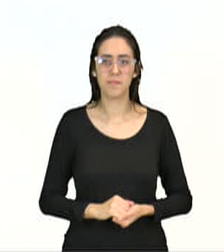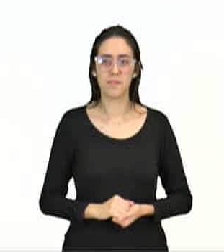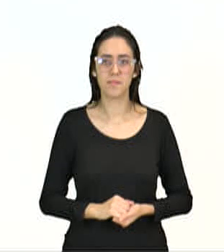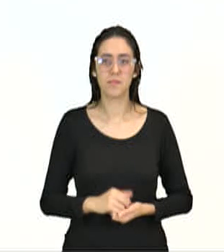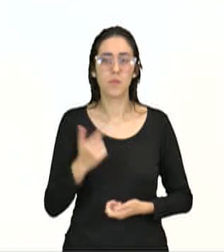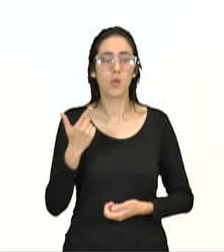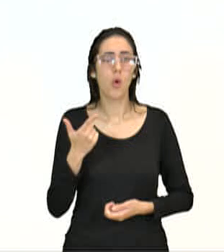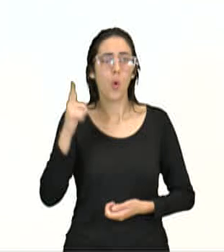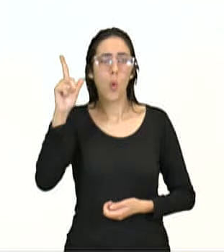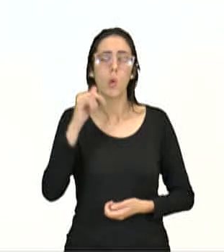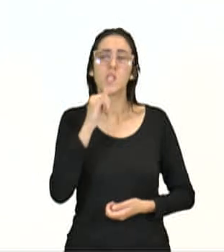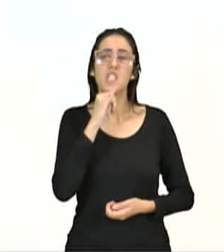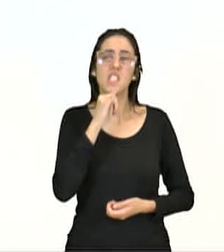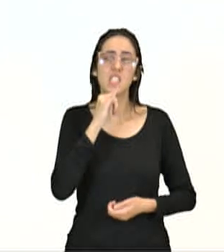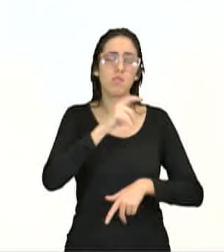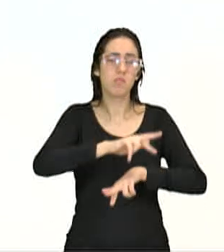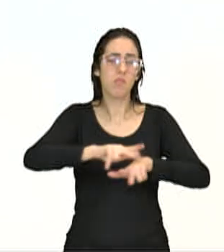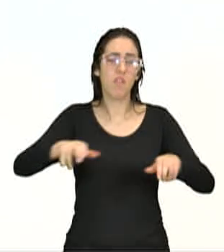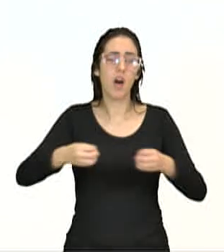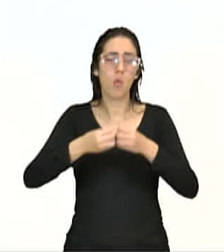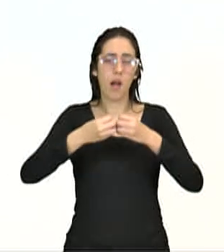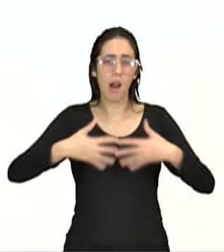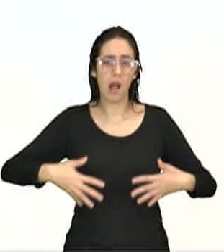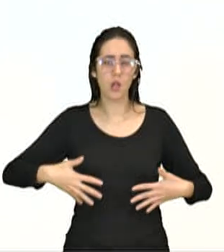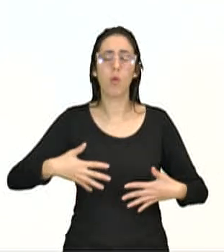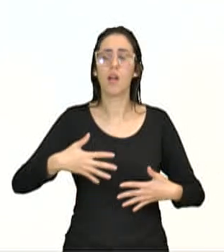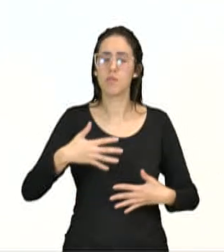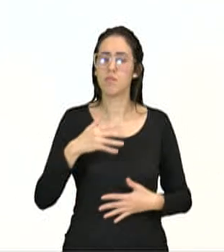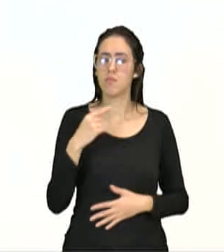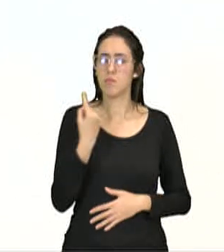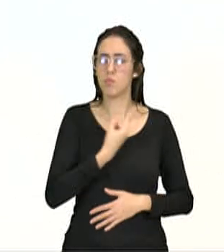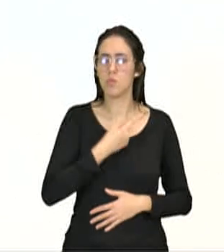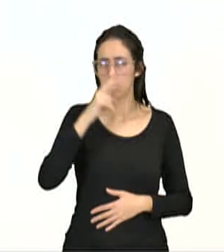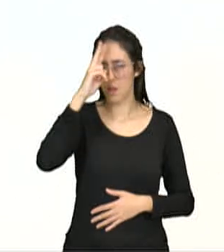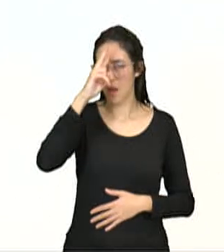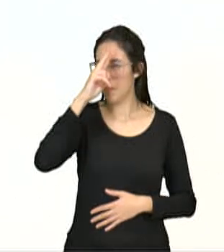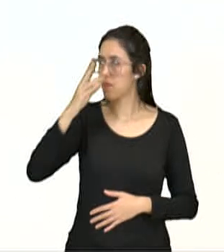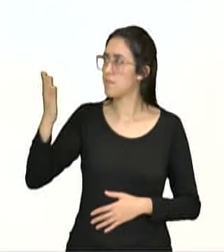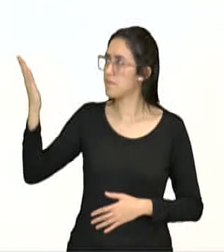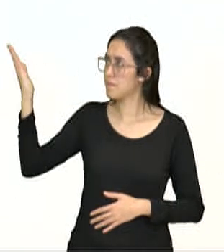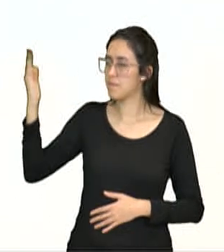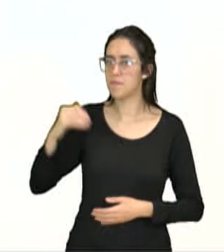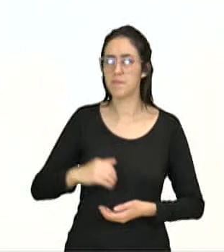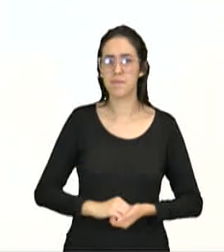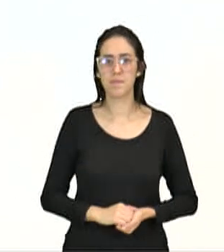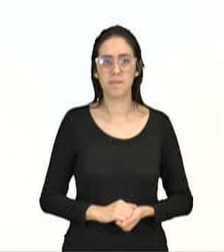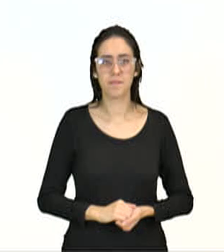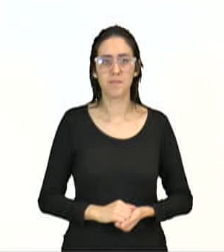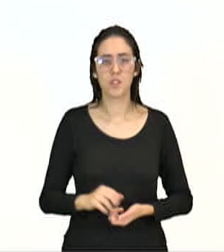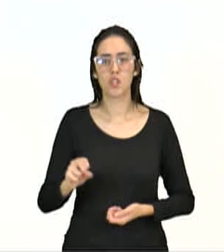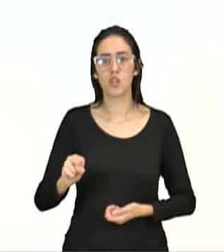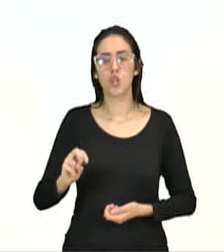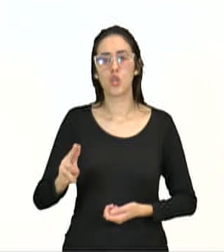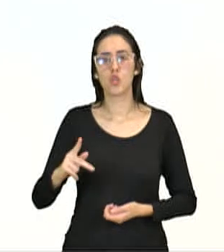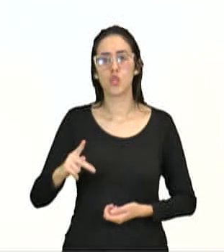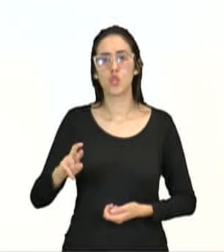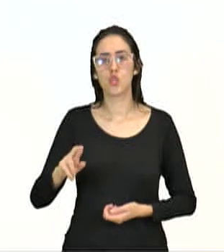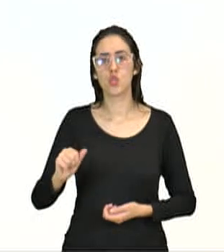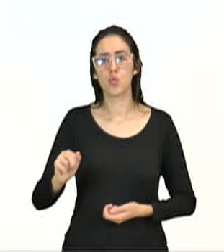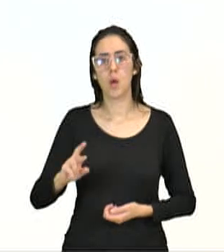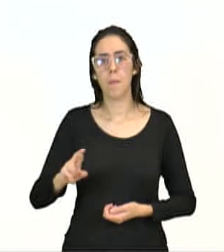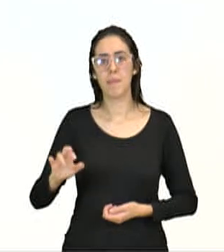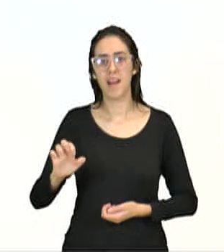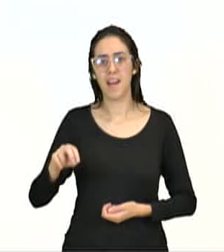Outras glândulas também aí, para a gente lembrar aqui um pouquinho juntos. As suprarrenais, que recebem esse nome porque